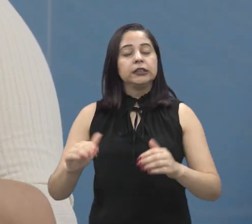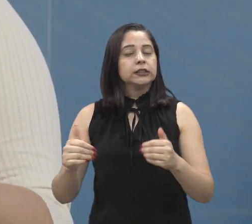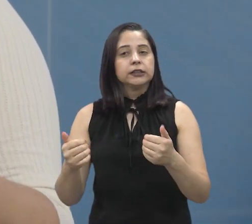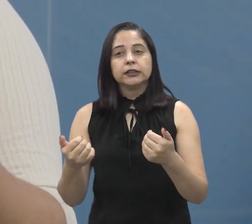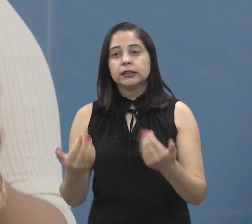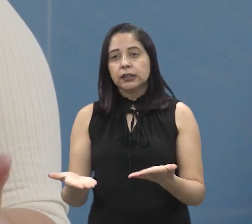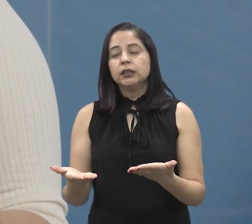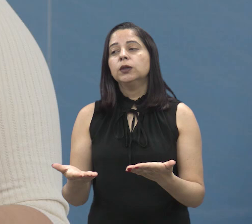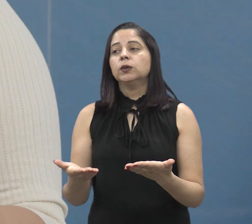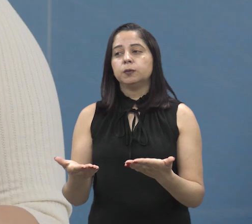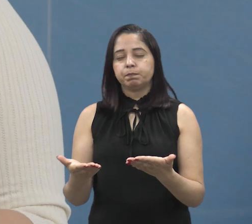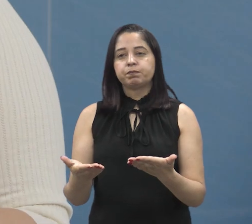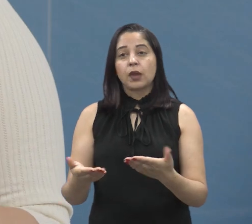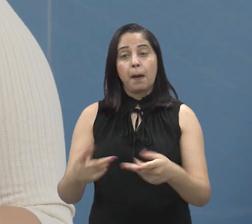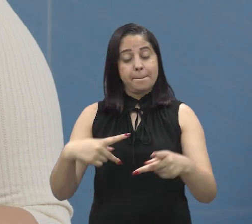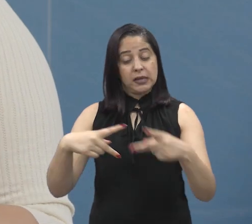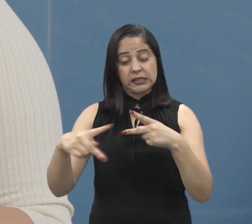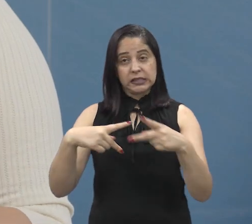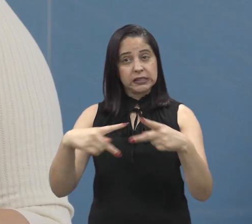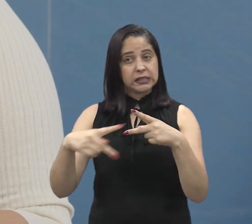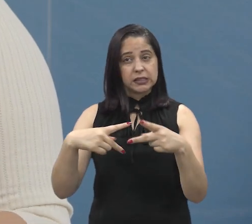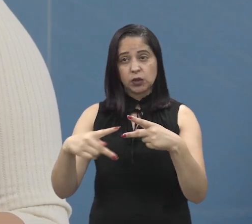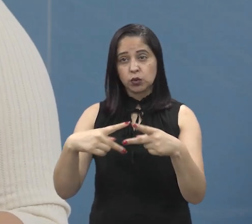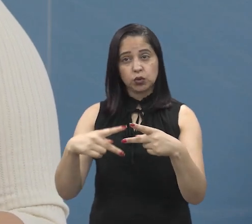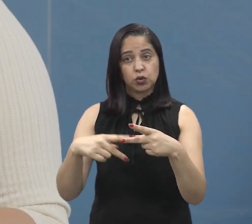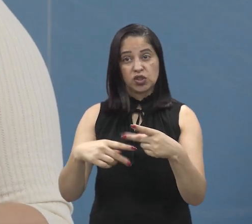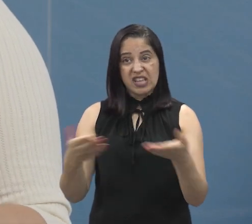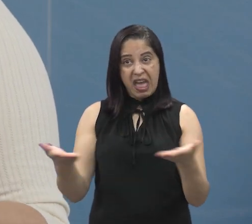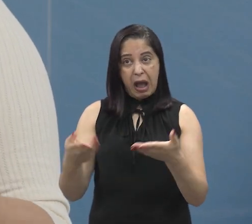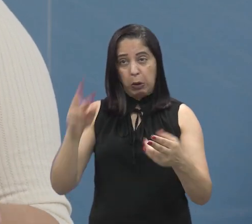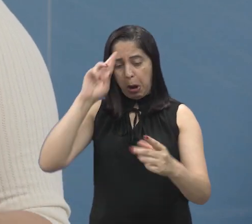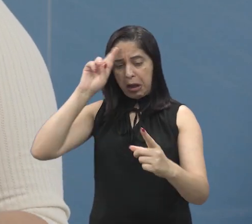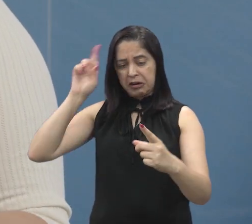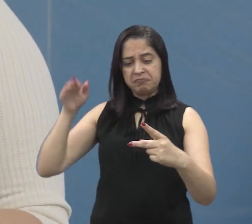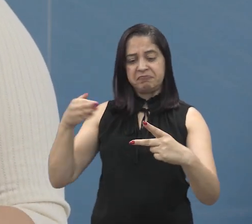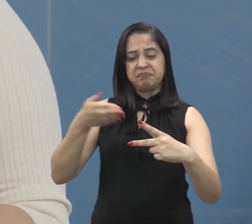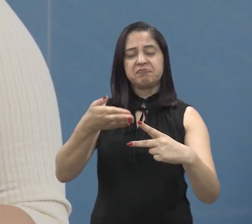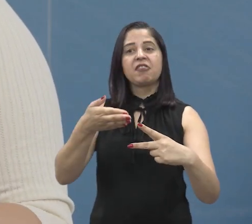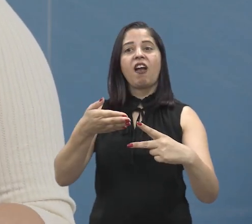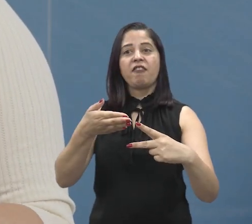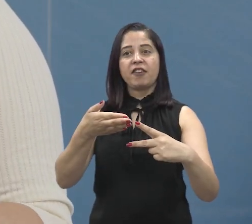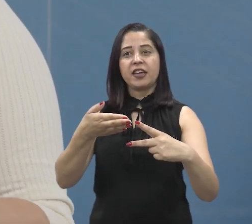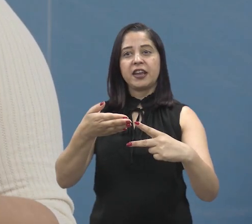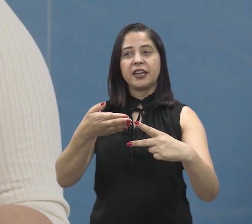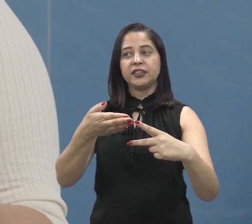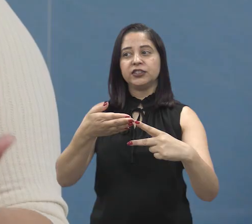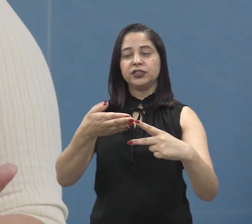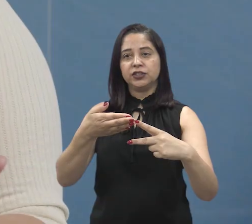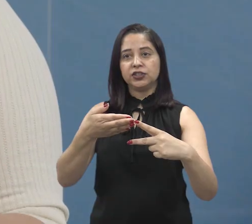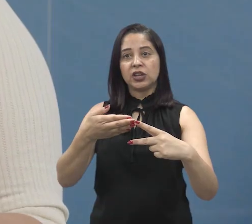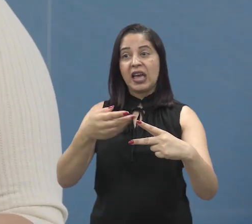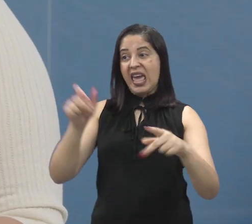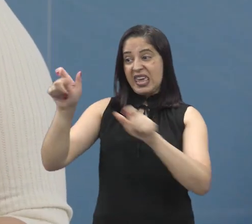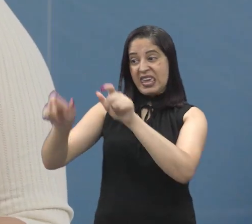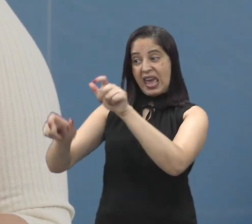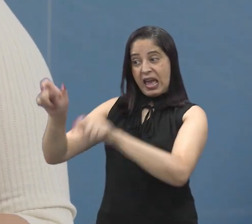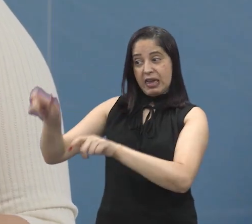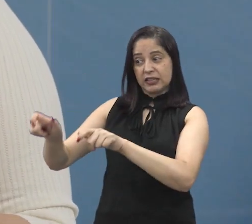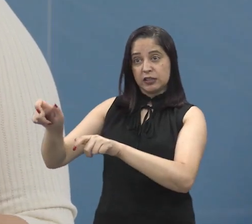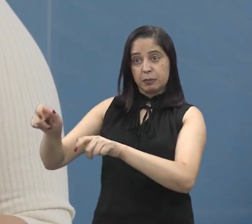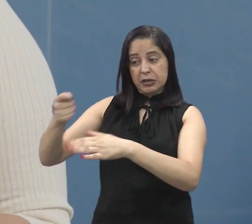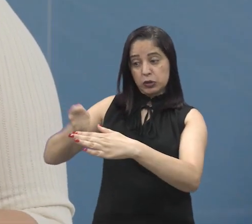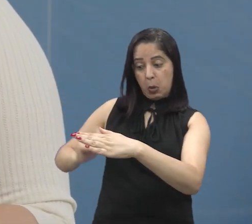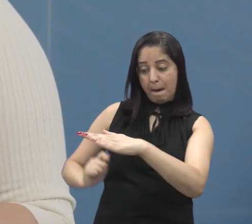à globalização que nós temos hoje, vivenciado aí os acessos a todos os tipos